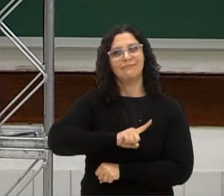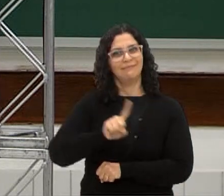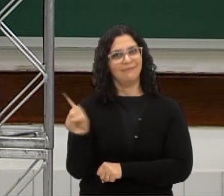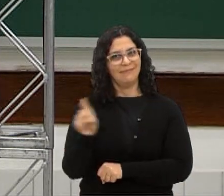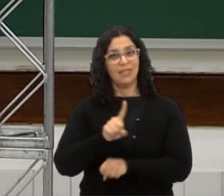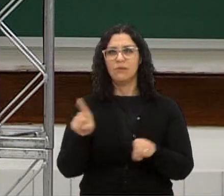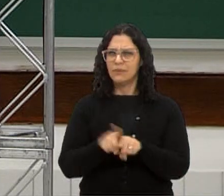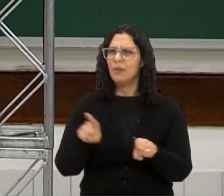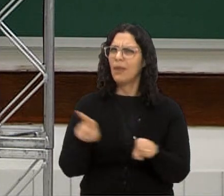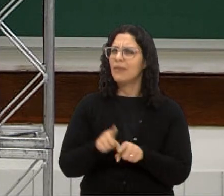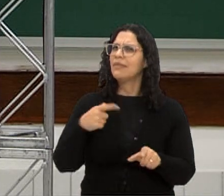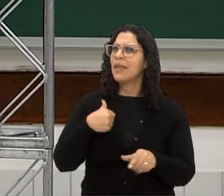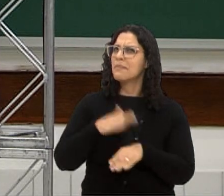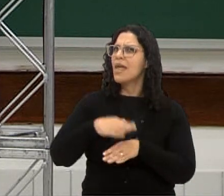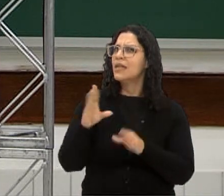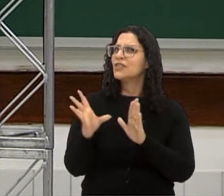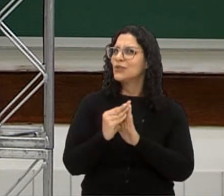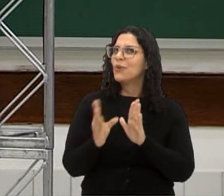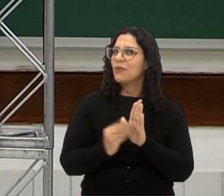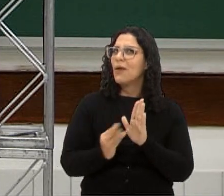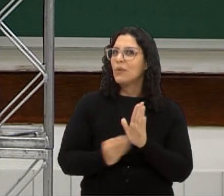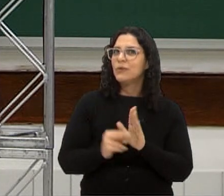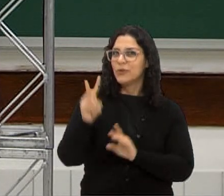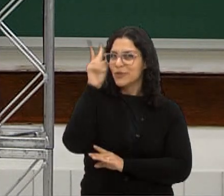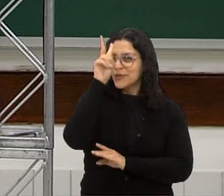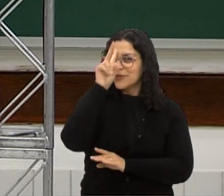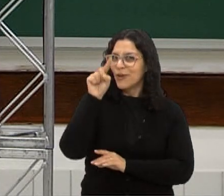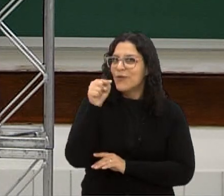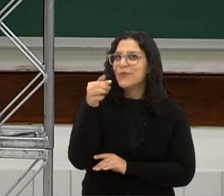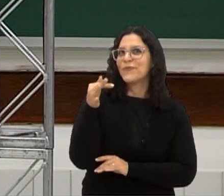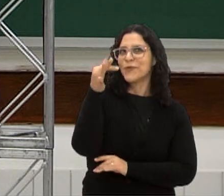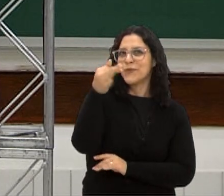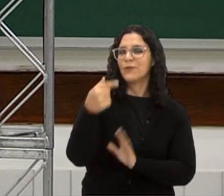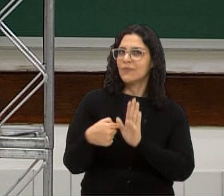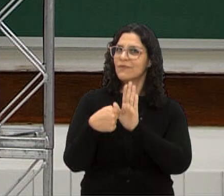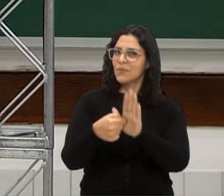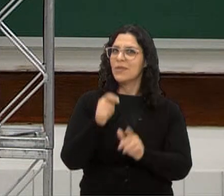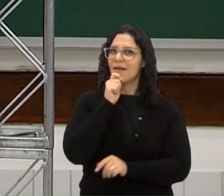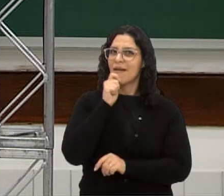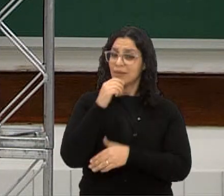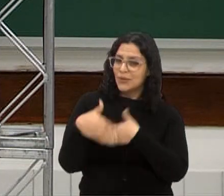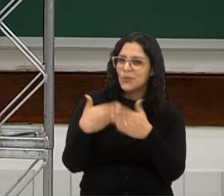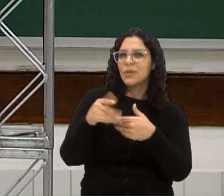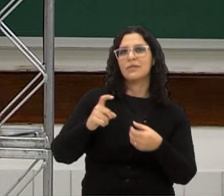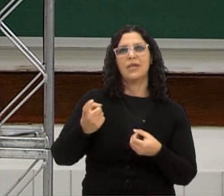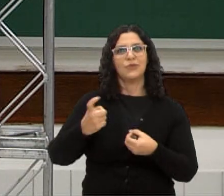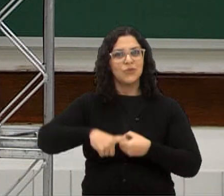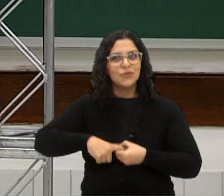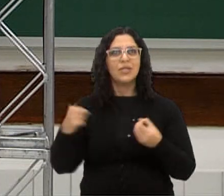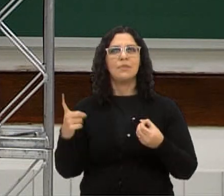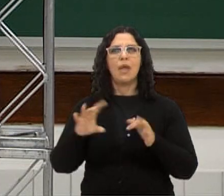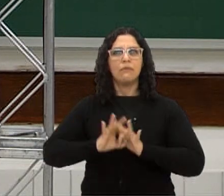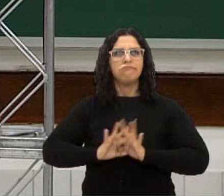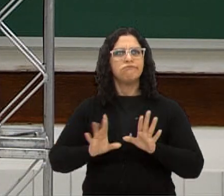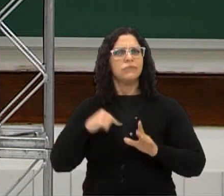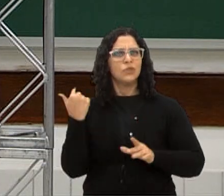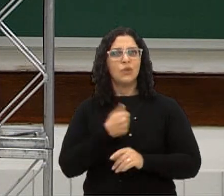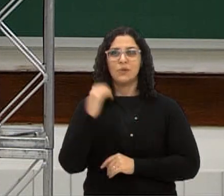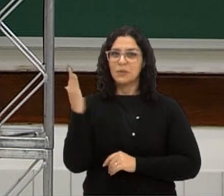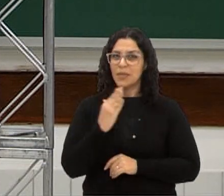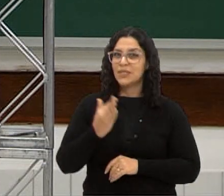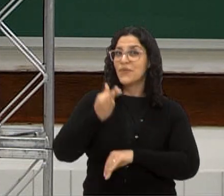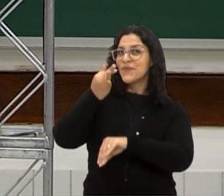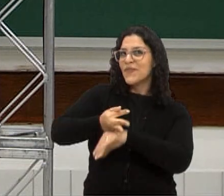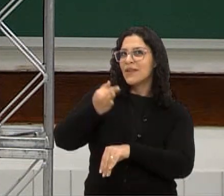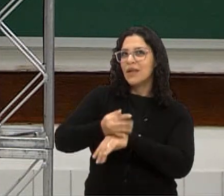por aí. Tem mais conteúdo histórico vindo sobre esse processo de independência do Brasil, cujo nosso feriado é o